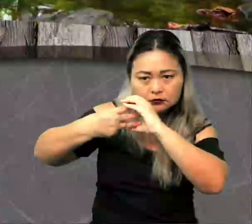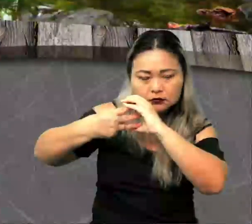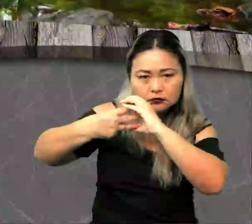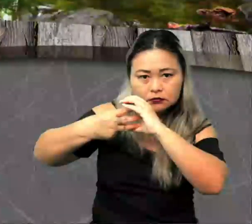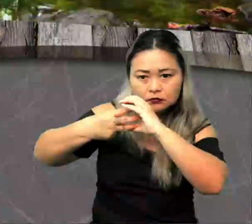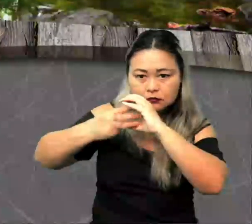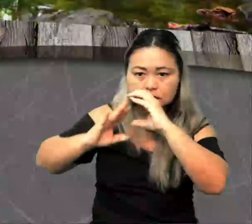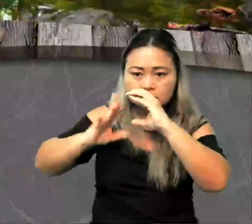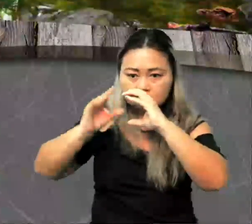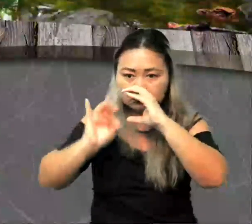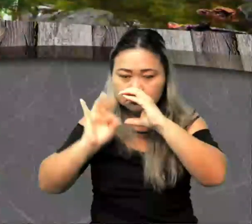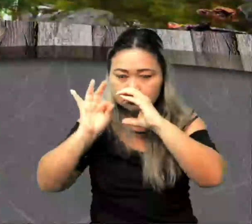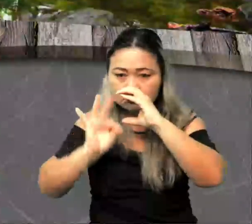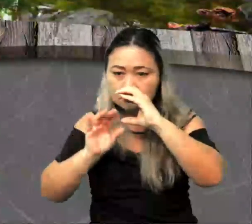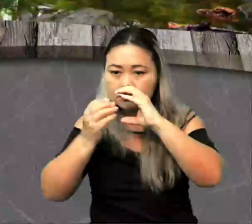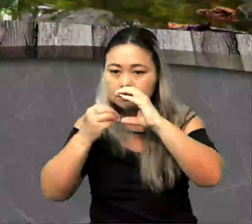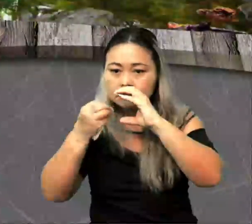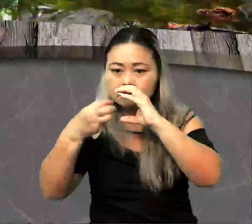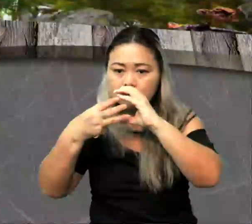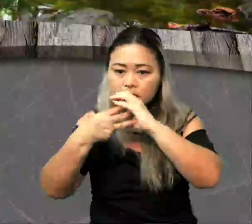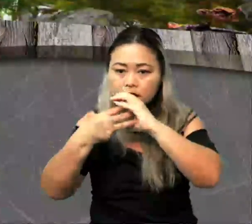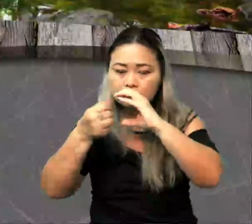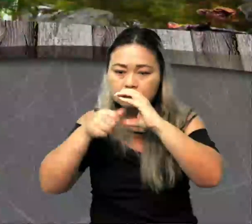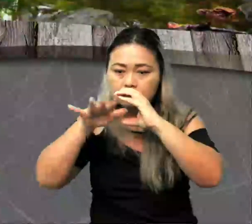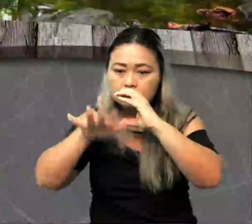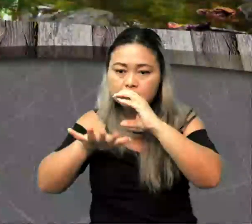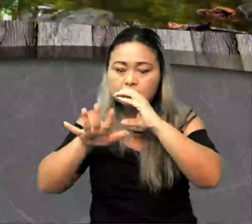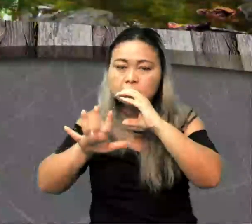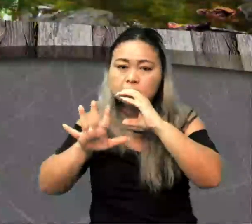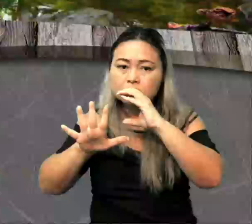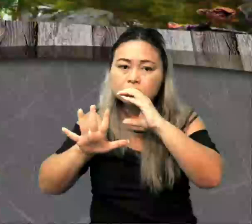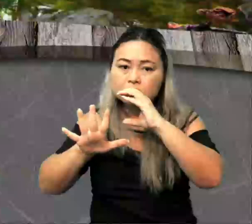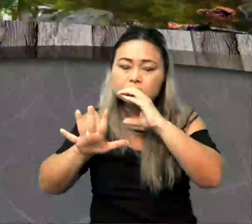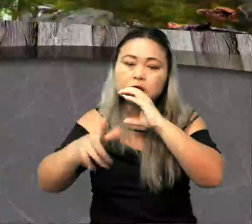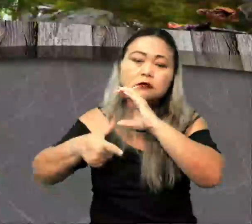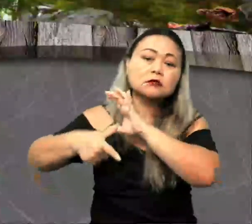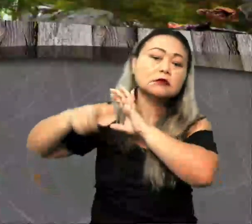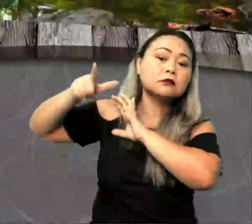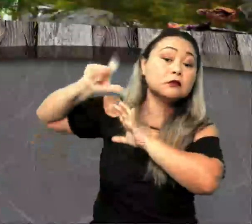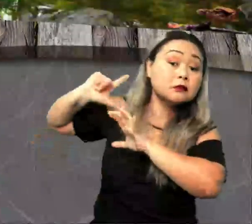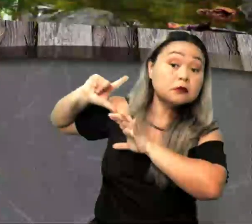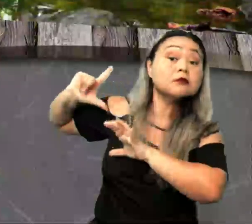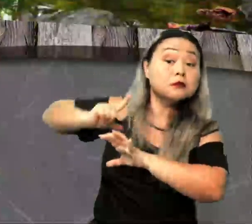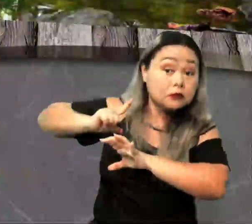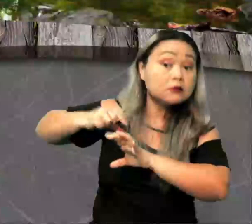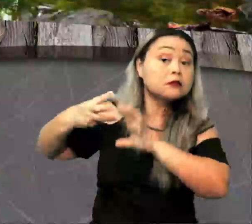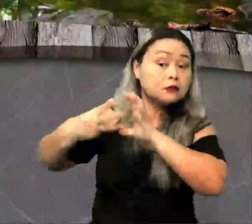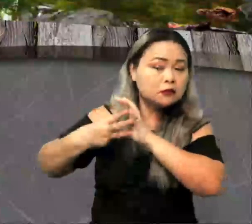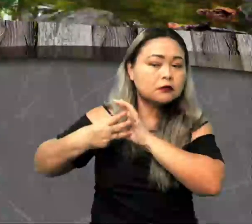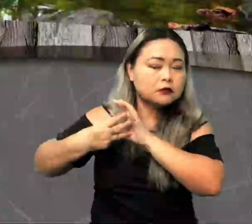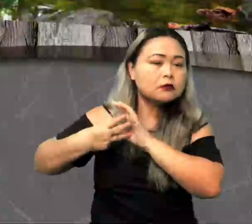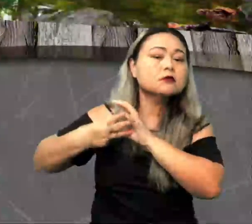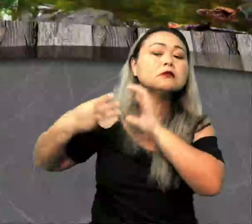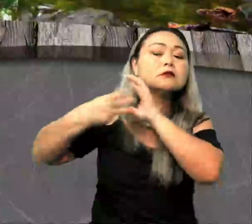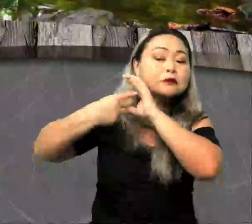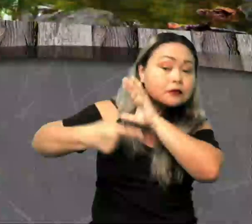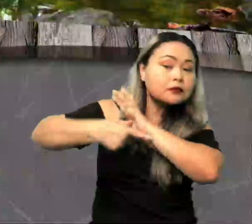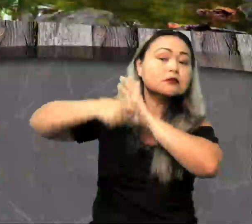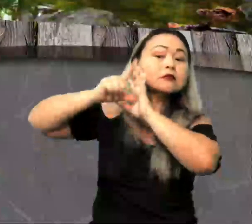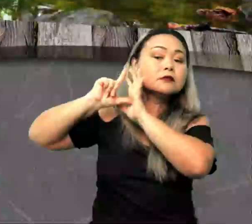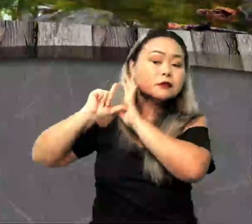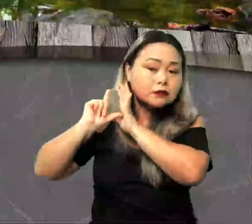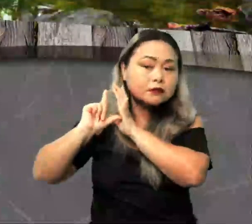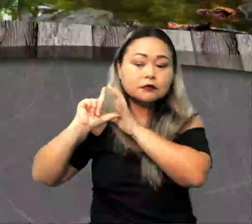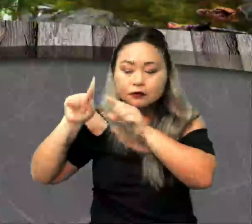se for compor um organismo celular, ela está ali porque houve uma antecessora, né? Houve uma célula